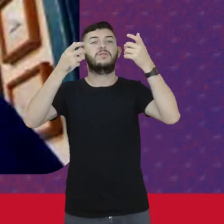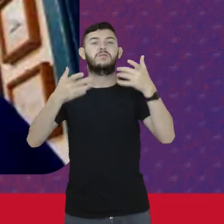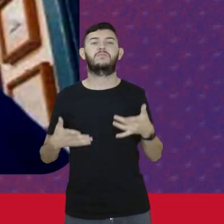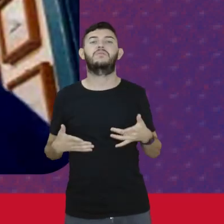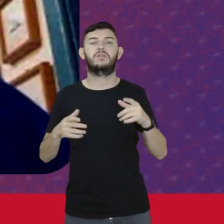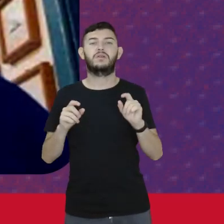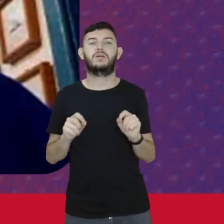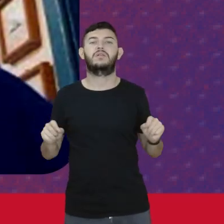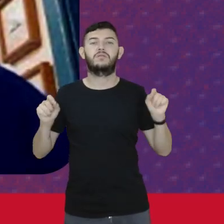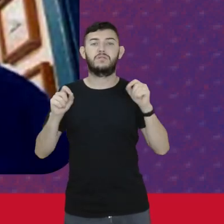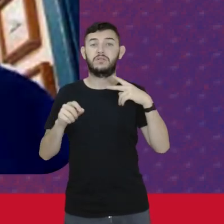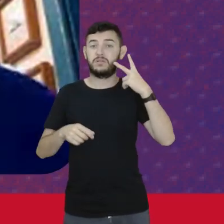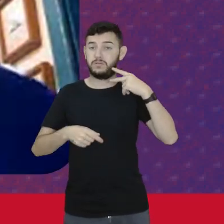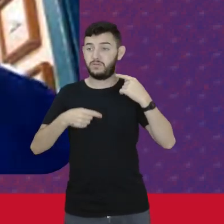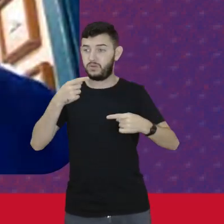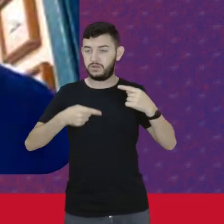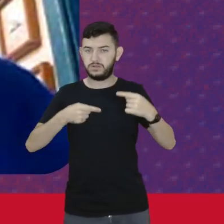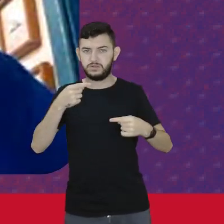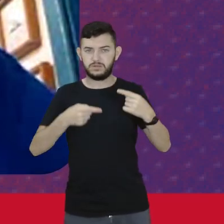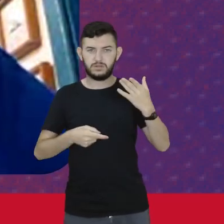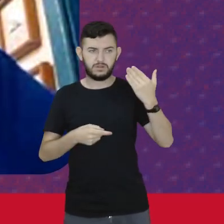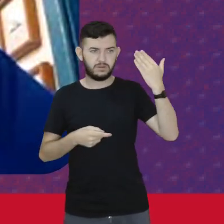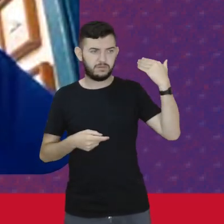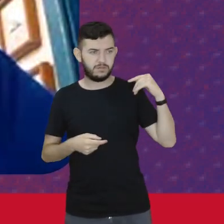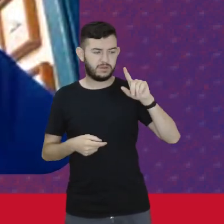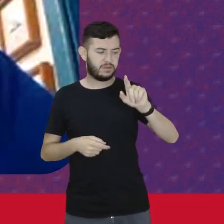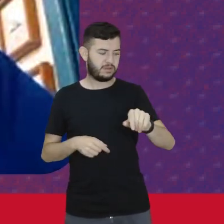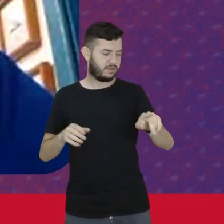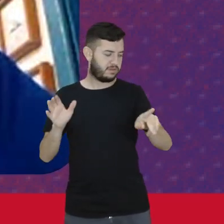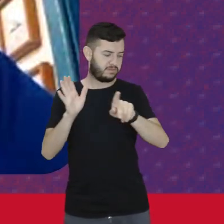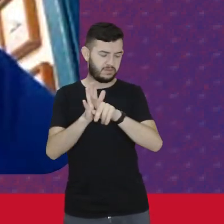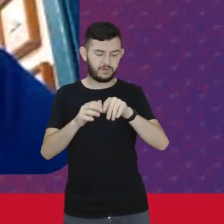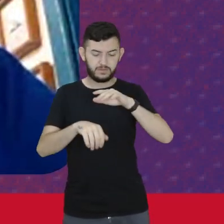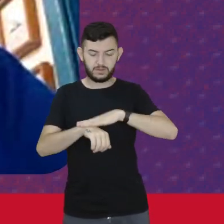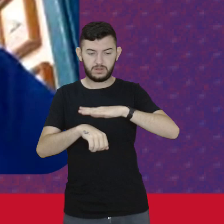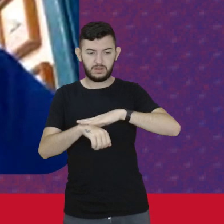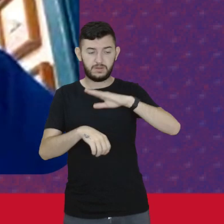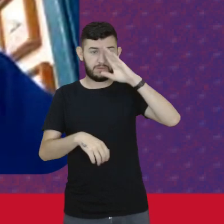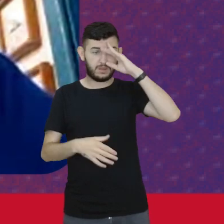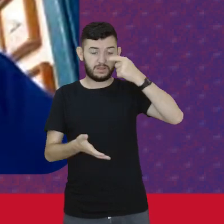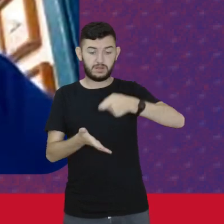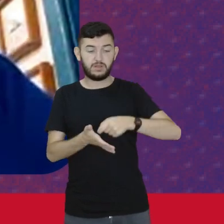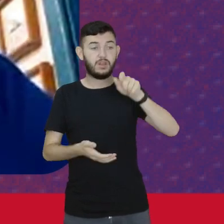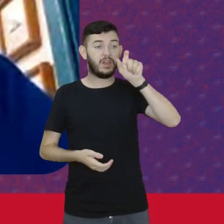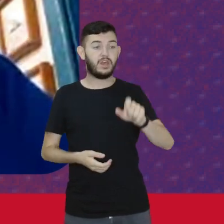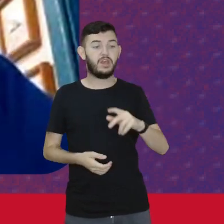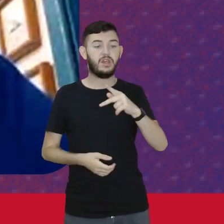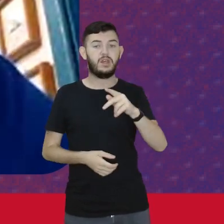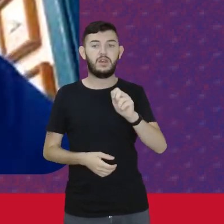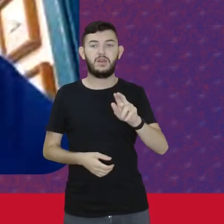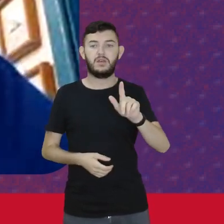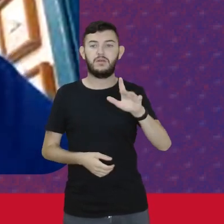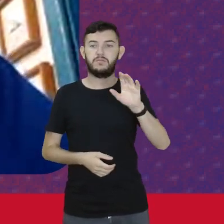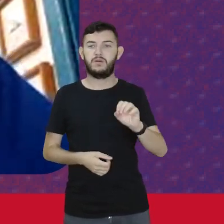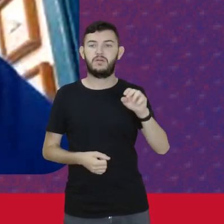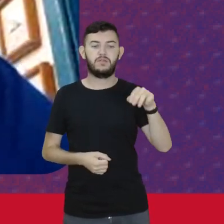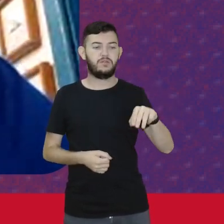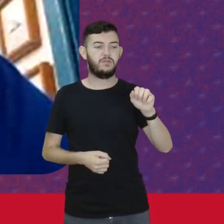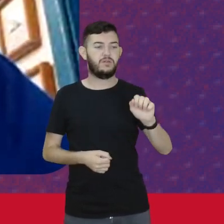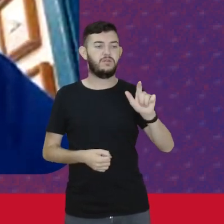dos políticos da época da ditadura, o Paulo Maluf, que do jeito que ia